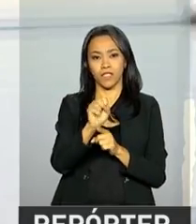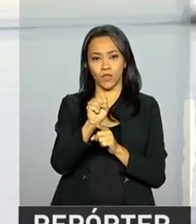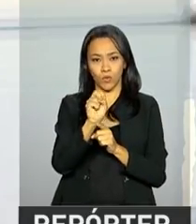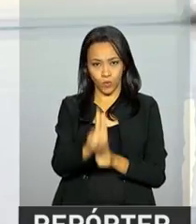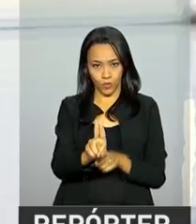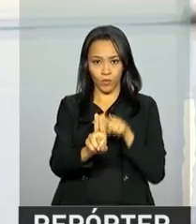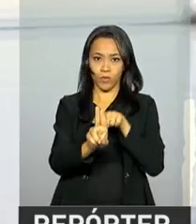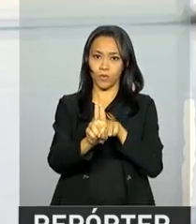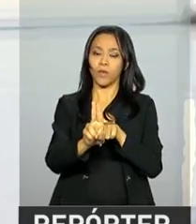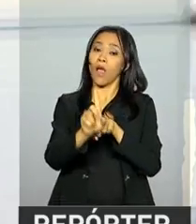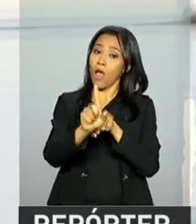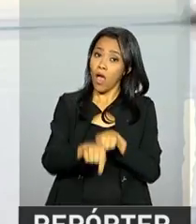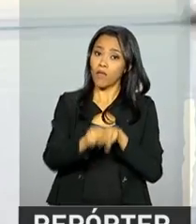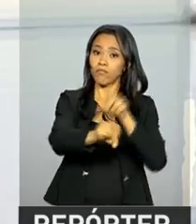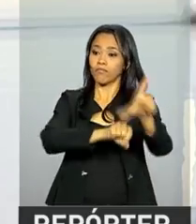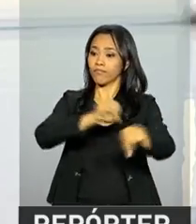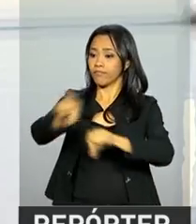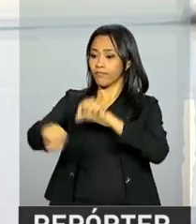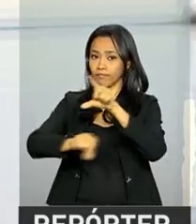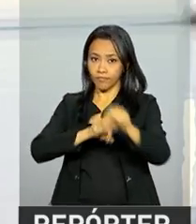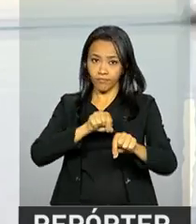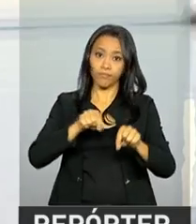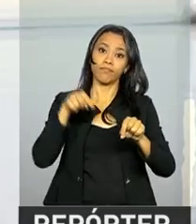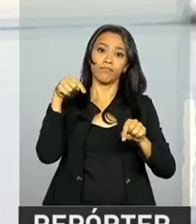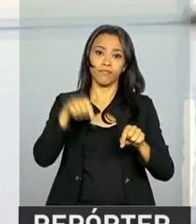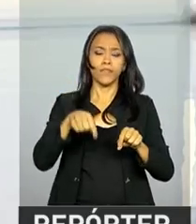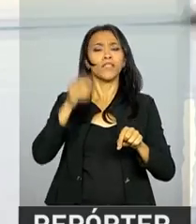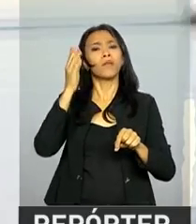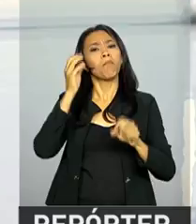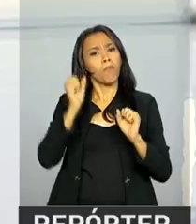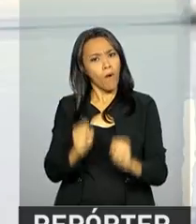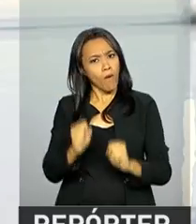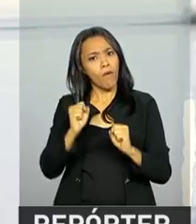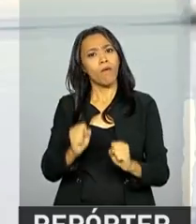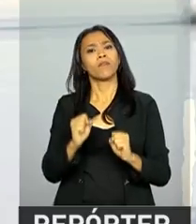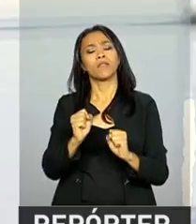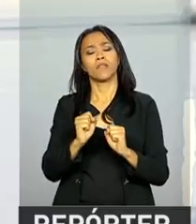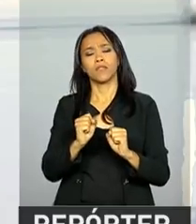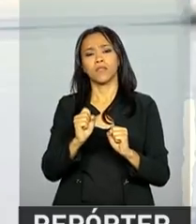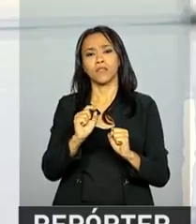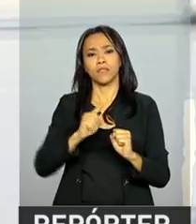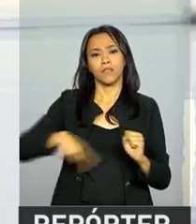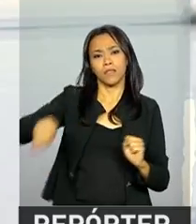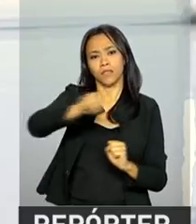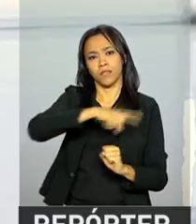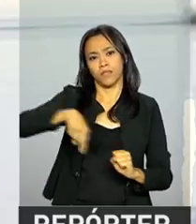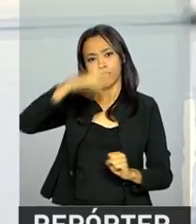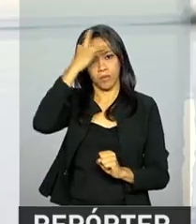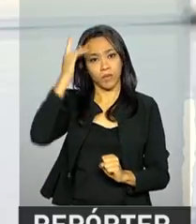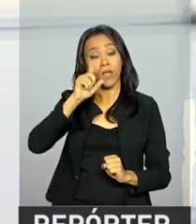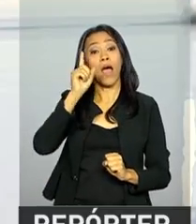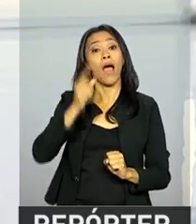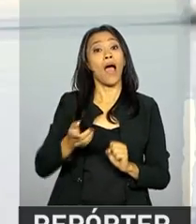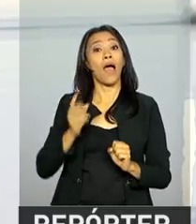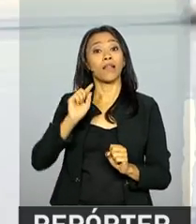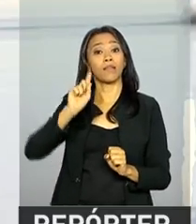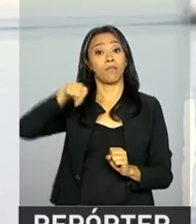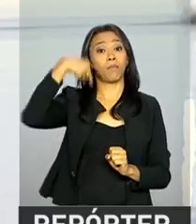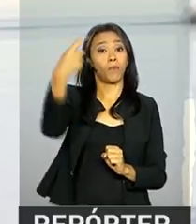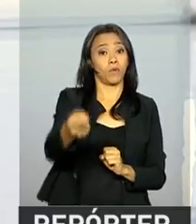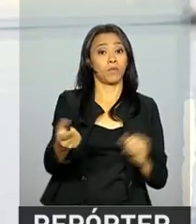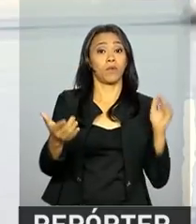da educação superior de 2017 eles podem efetuar poderão efetuar a matrícula até a próxima